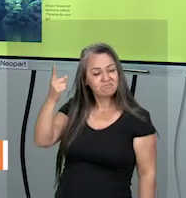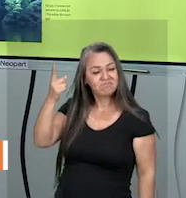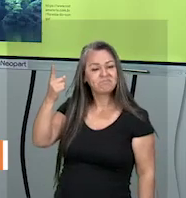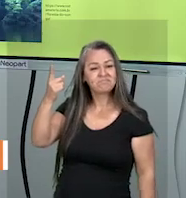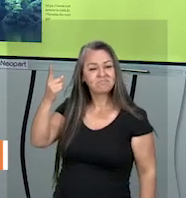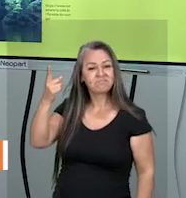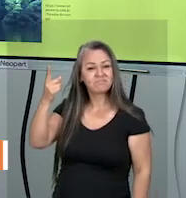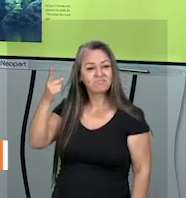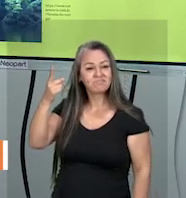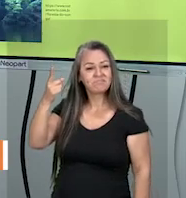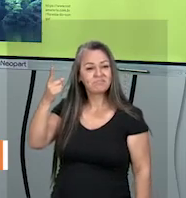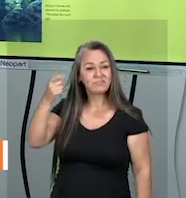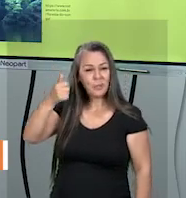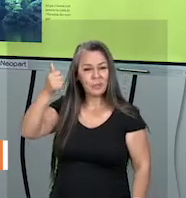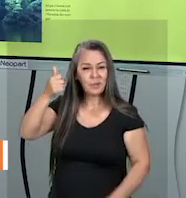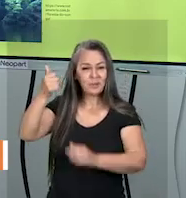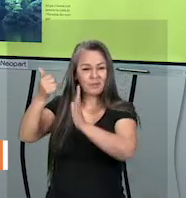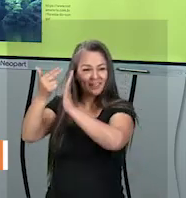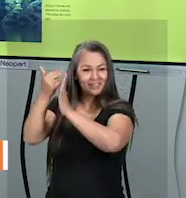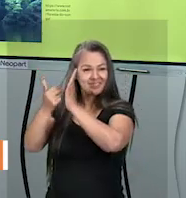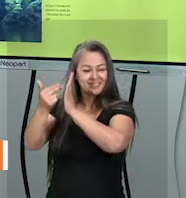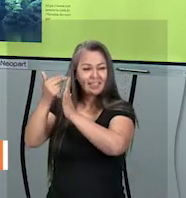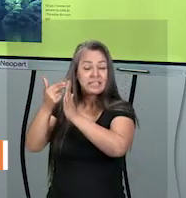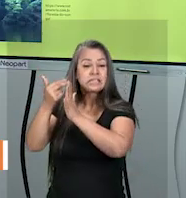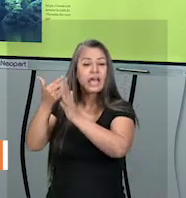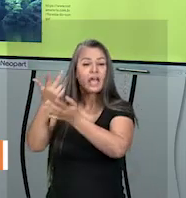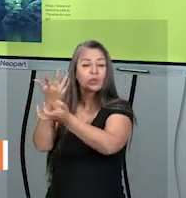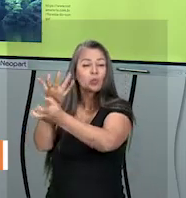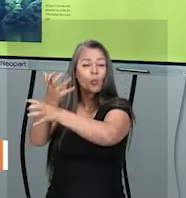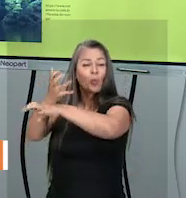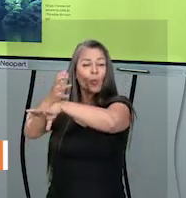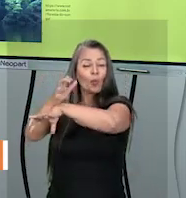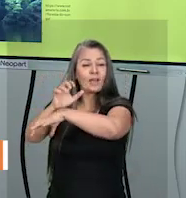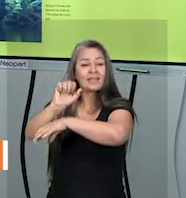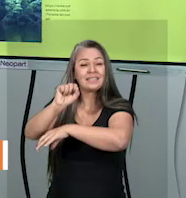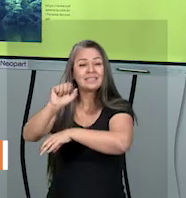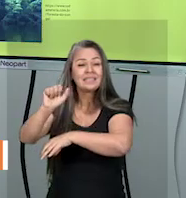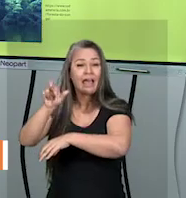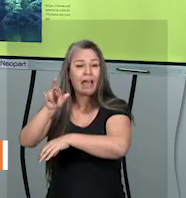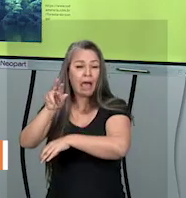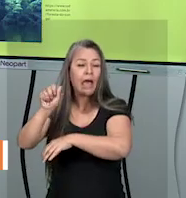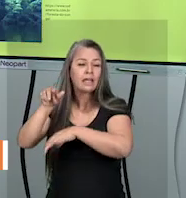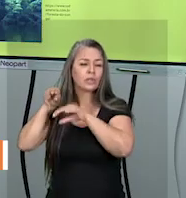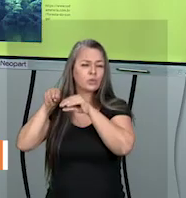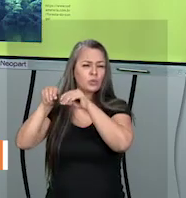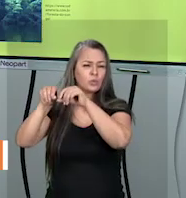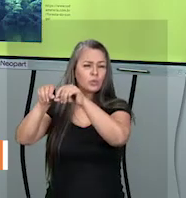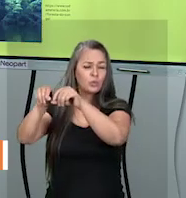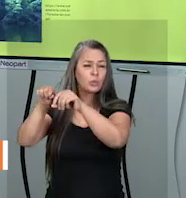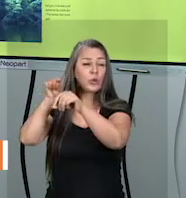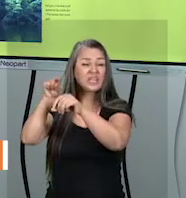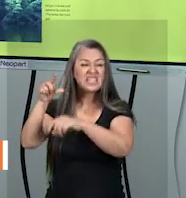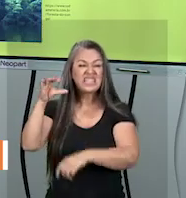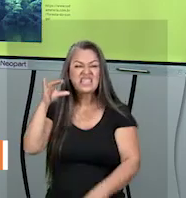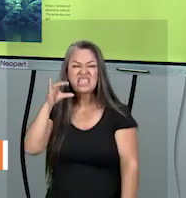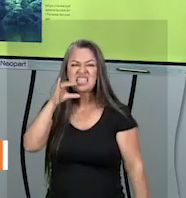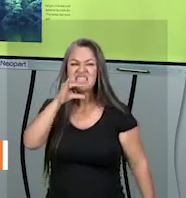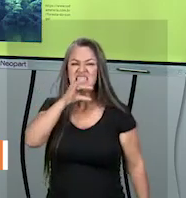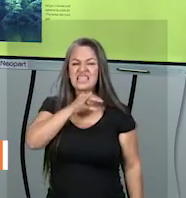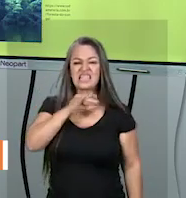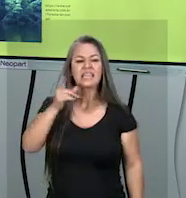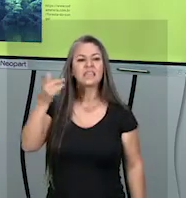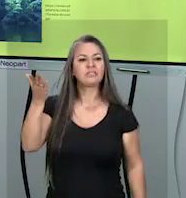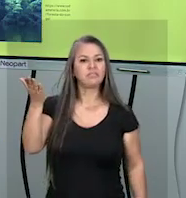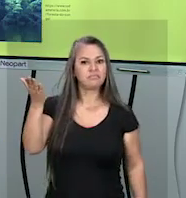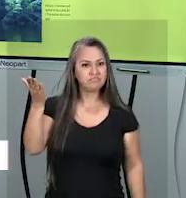ali quantidade mínima de vegetação, né? Presença maiores aí de areia, clima bastante quente, né? Durante o